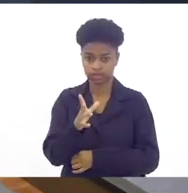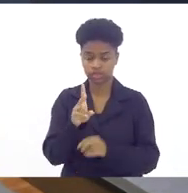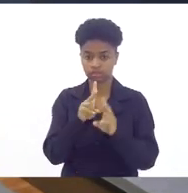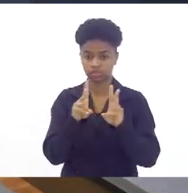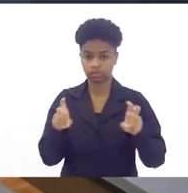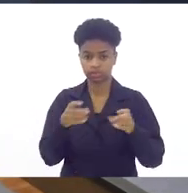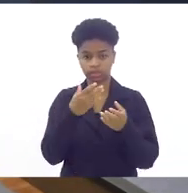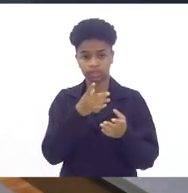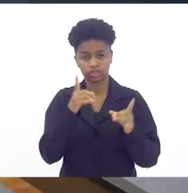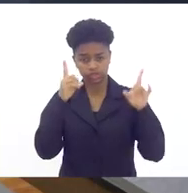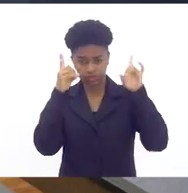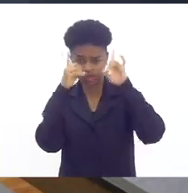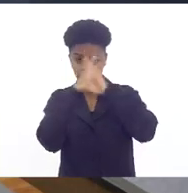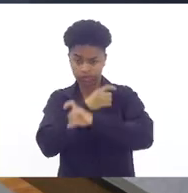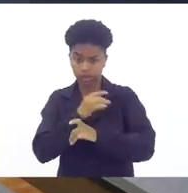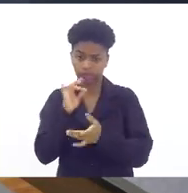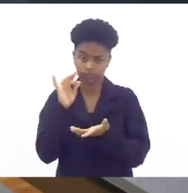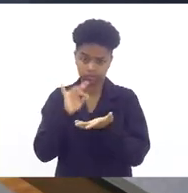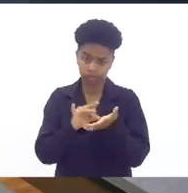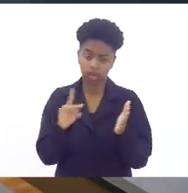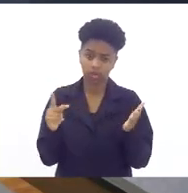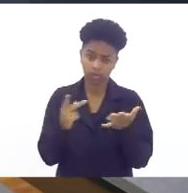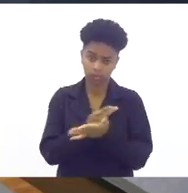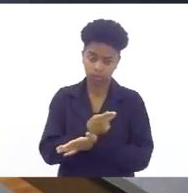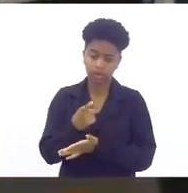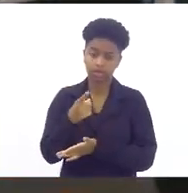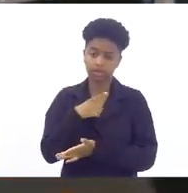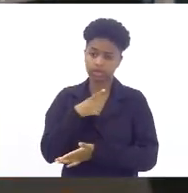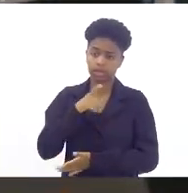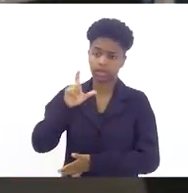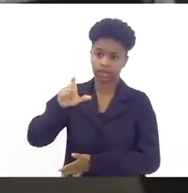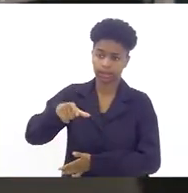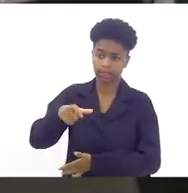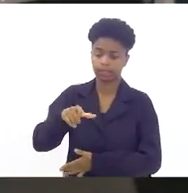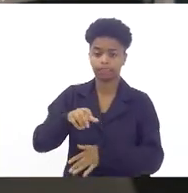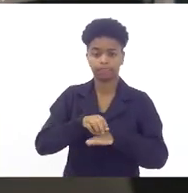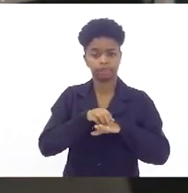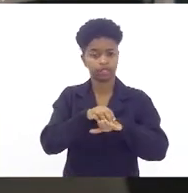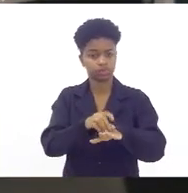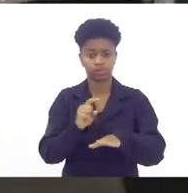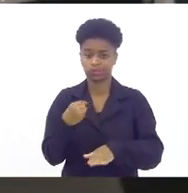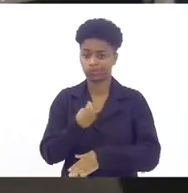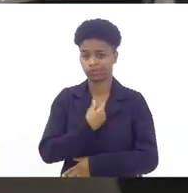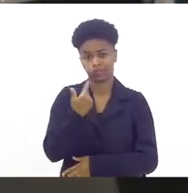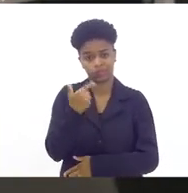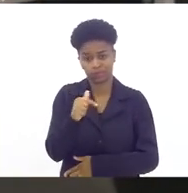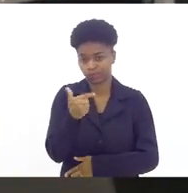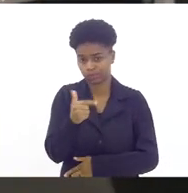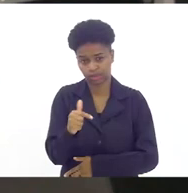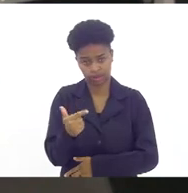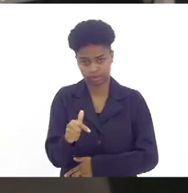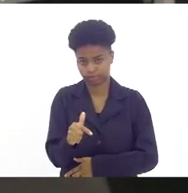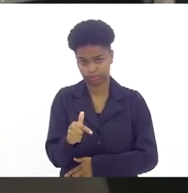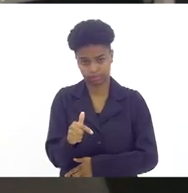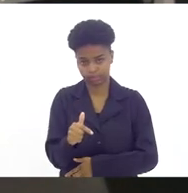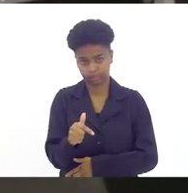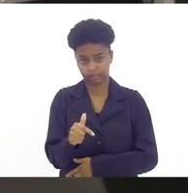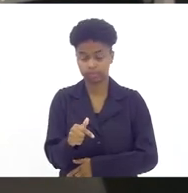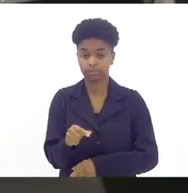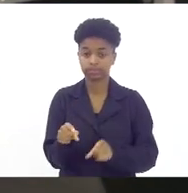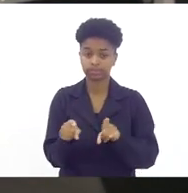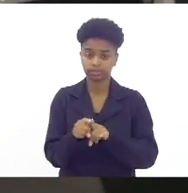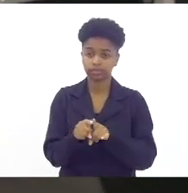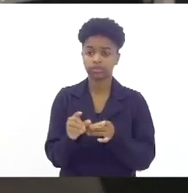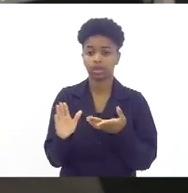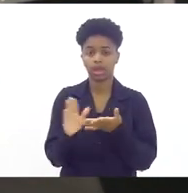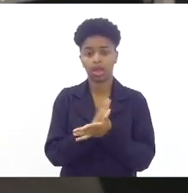Claras são reais né é o vale-transporte que a gente não tem acesso né algumas